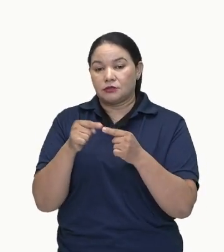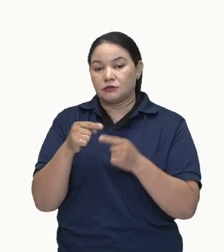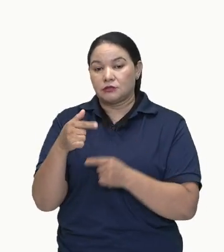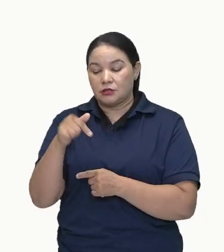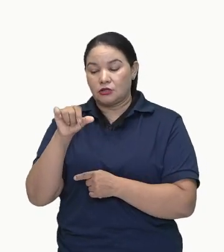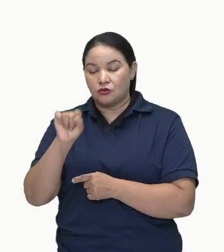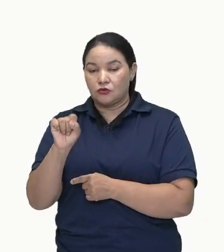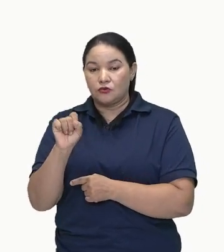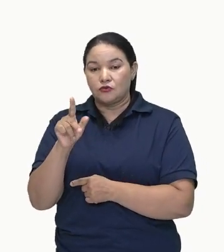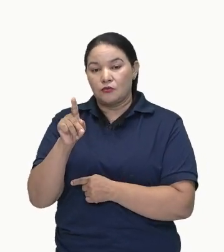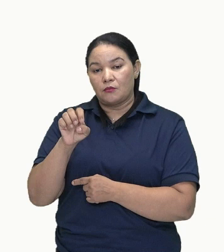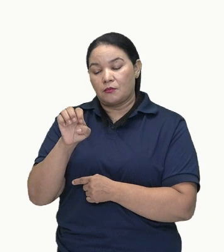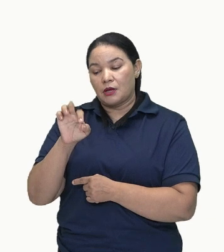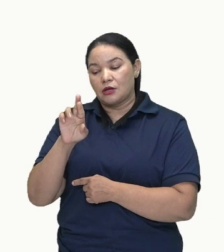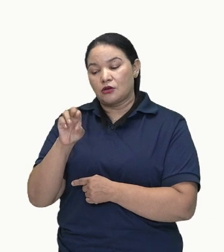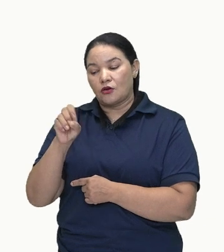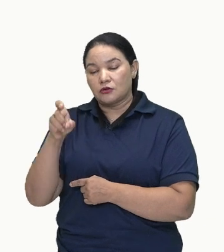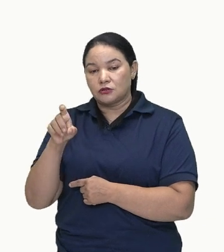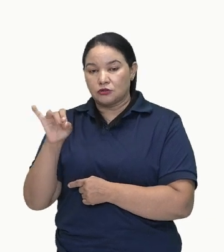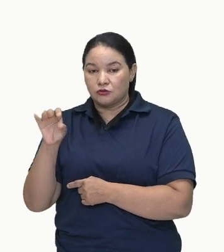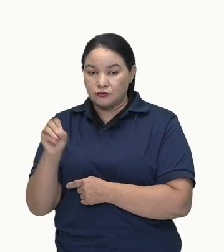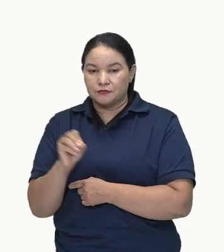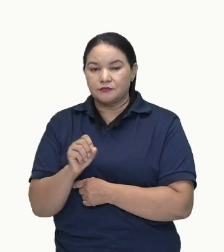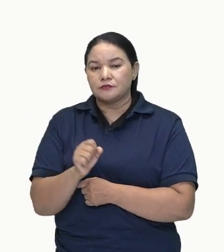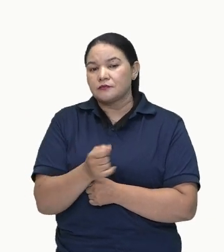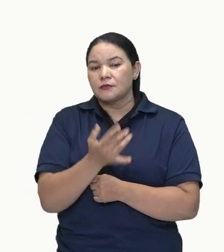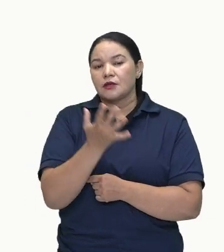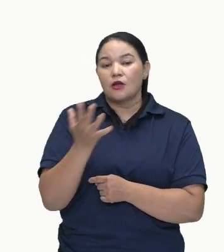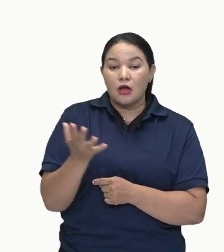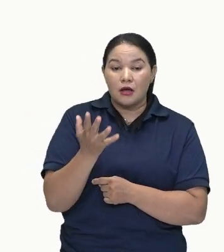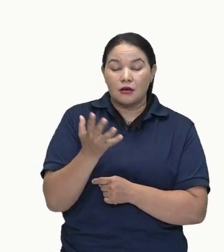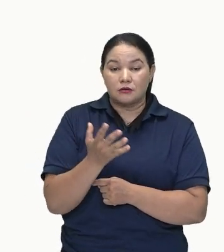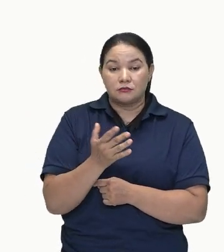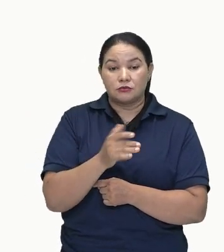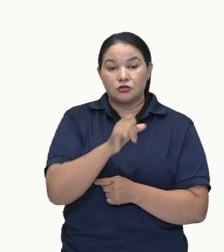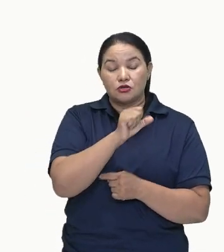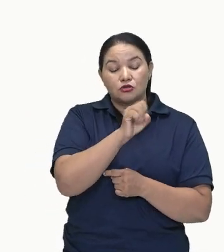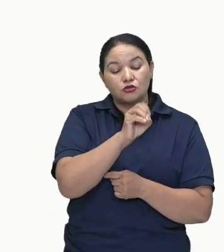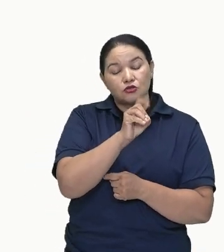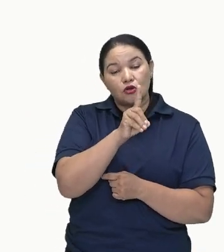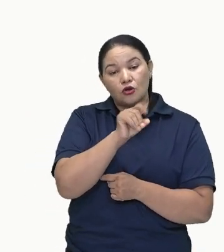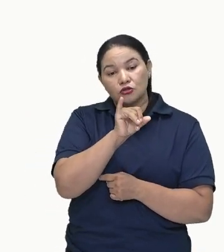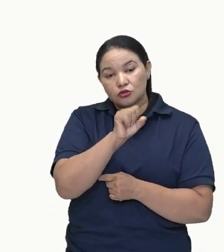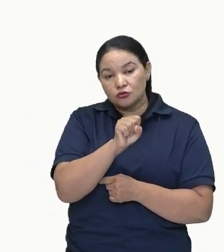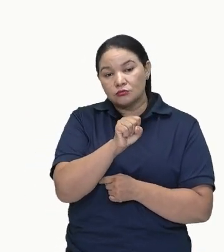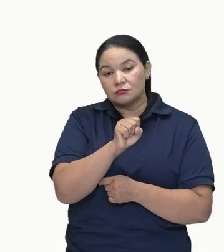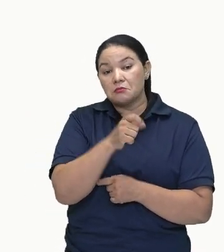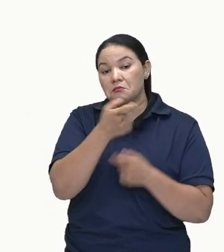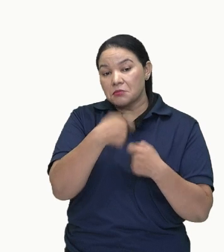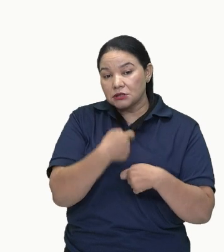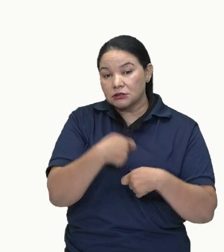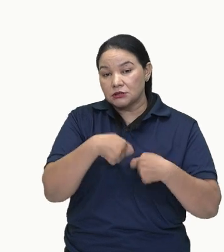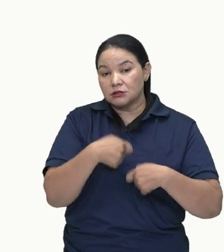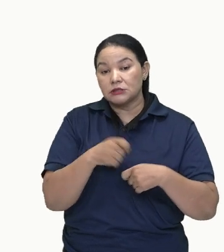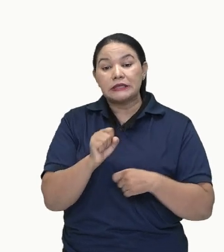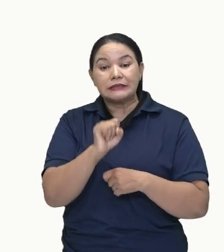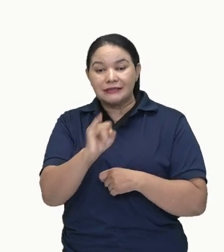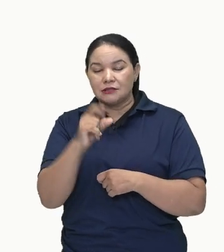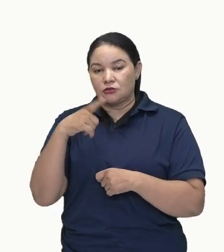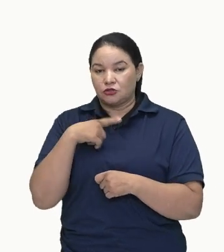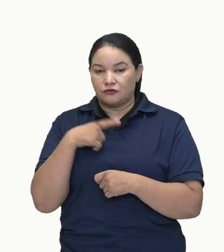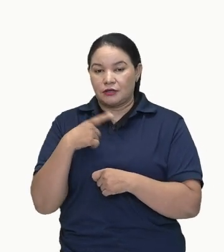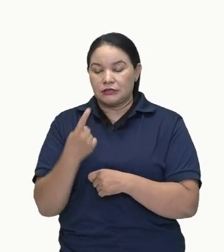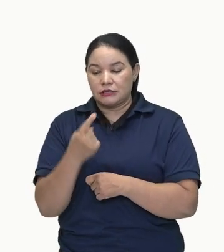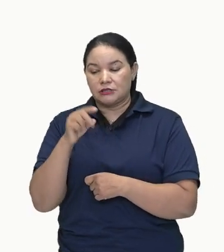sódio. Qual é a quantidade de sódio que eu vou ter se eu tiver